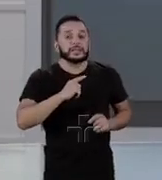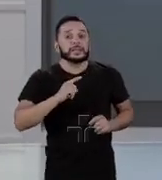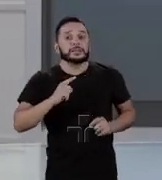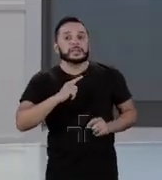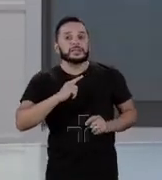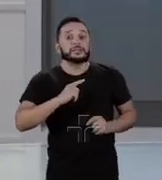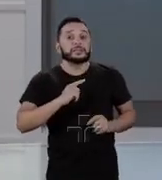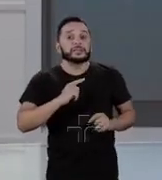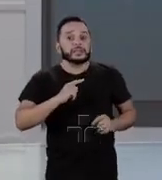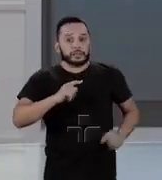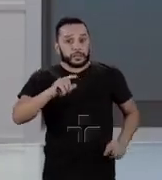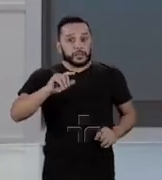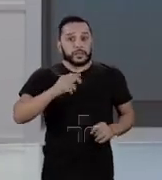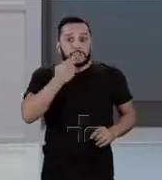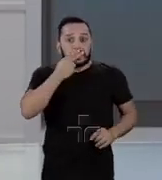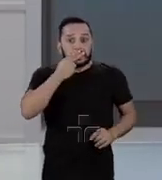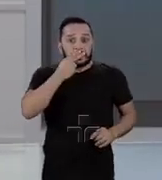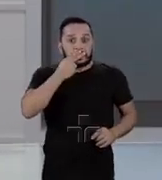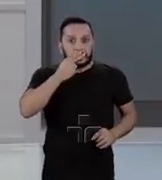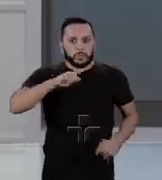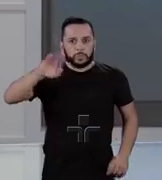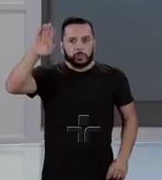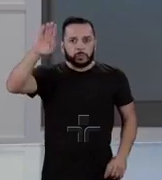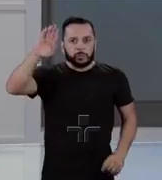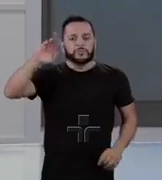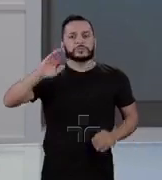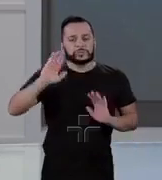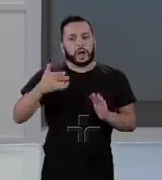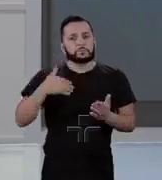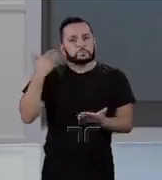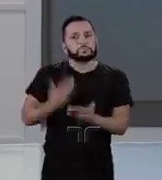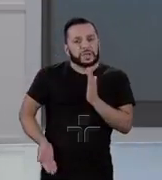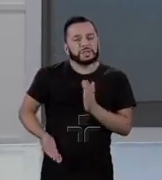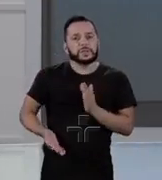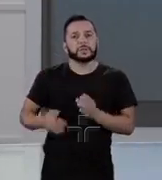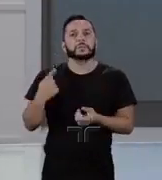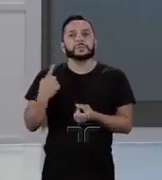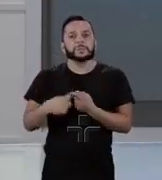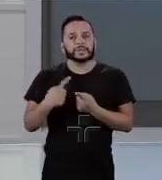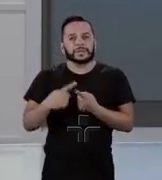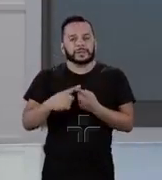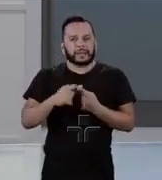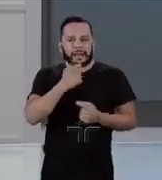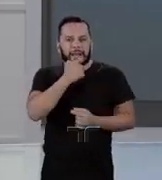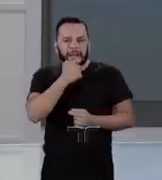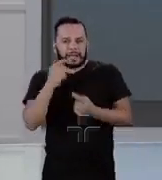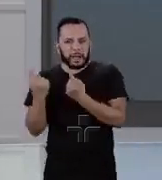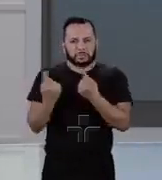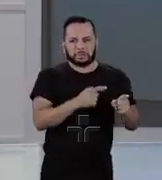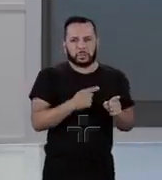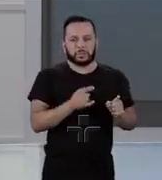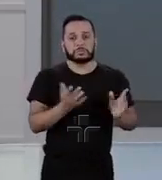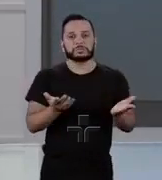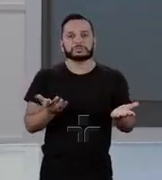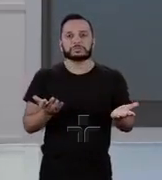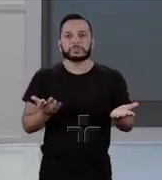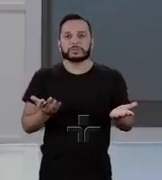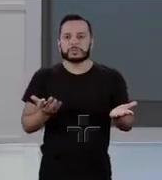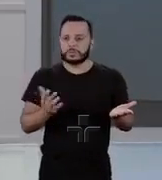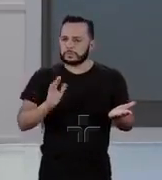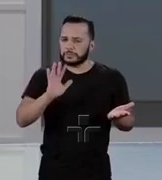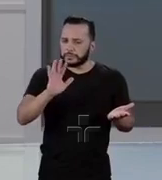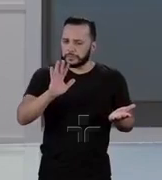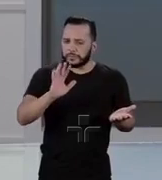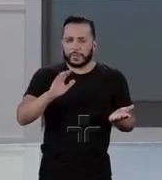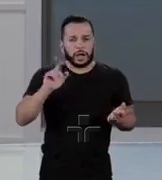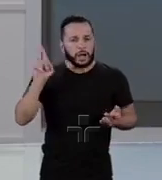União Soviética, na verdade. Mas, assim, é importante perceber que as tensões com a Rússia estão retornando, né?